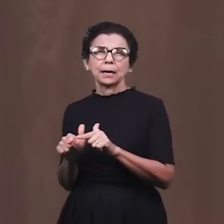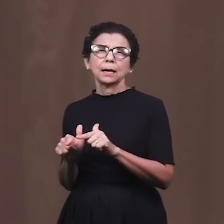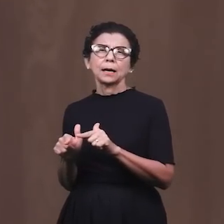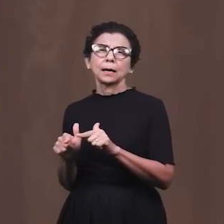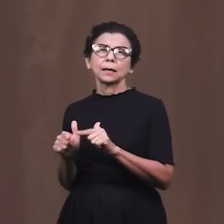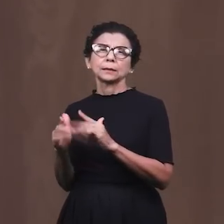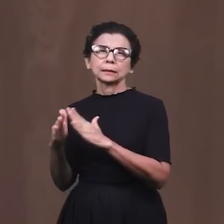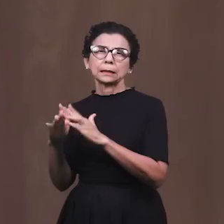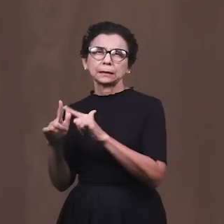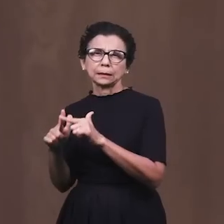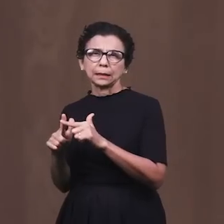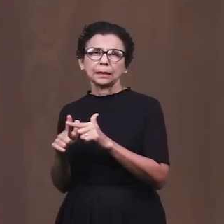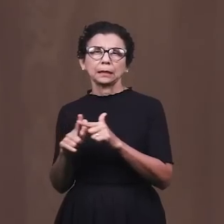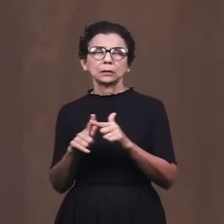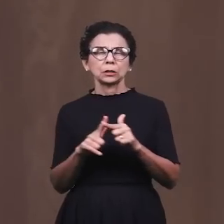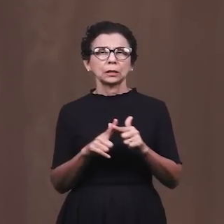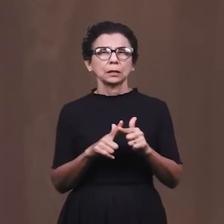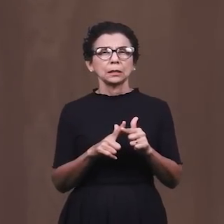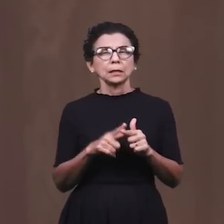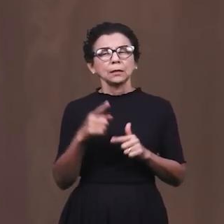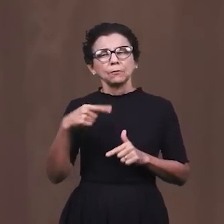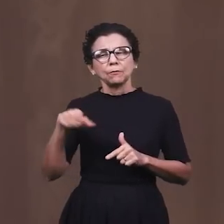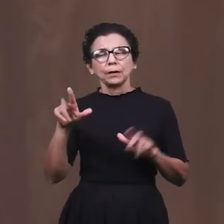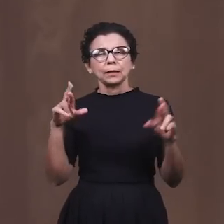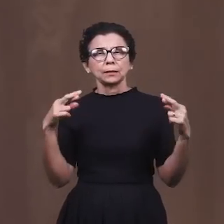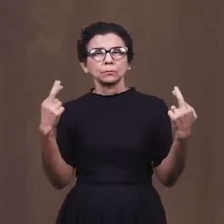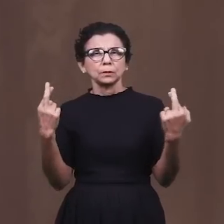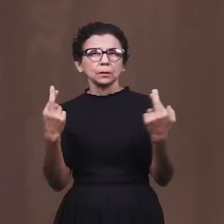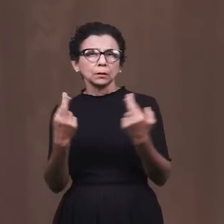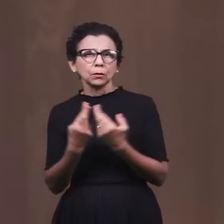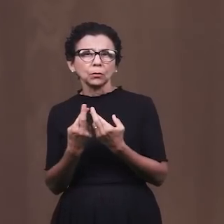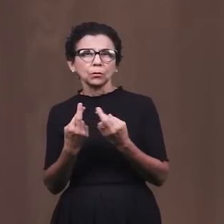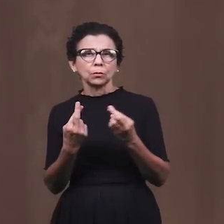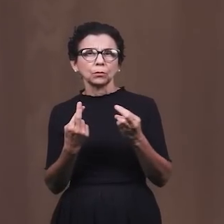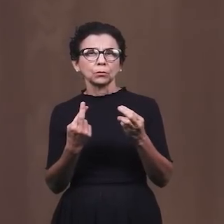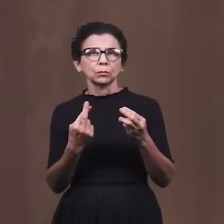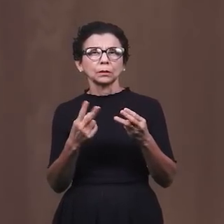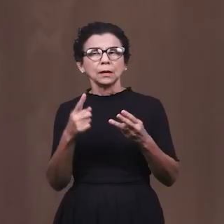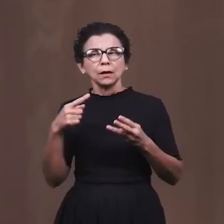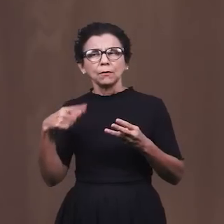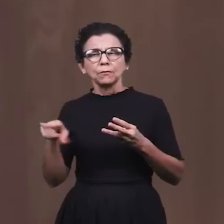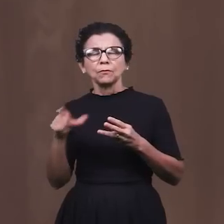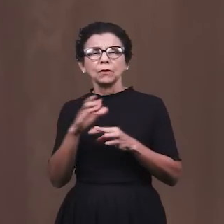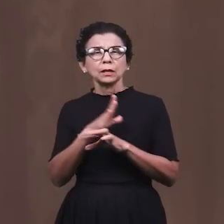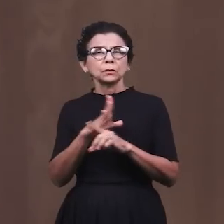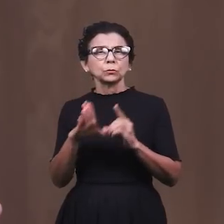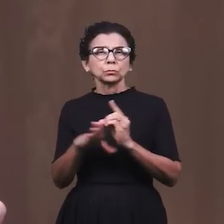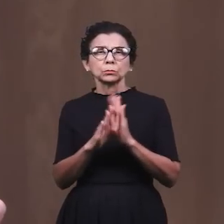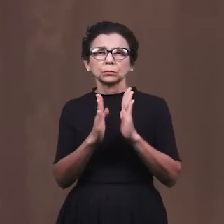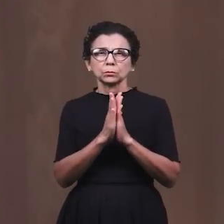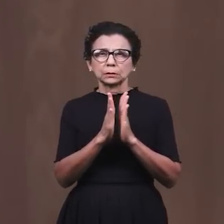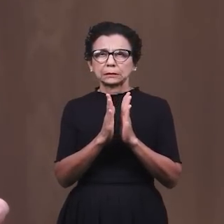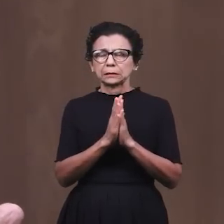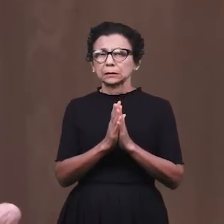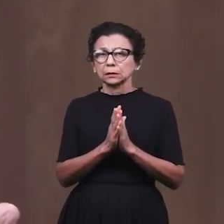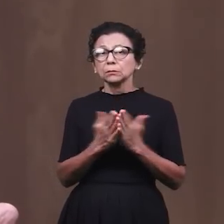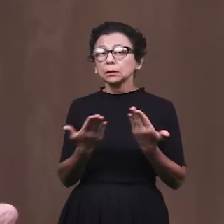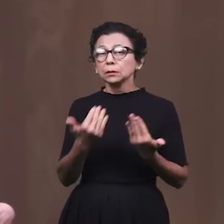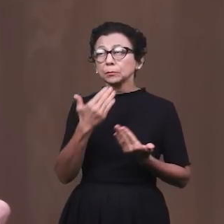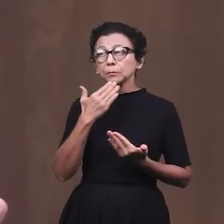igreja, à participação nas reuniões, vigílias. Então, são oportunidades. E buscar. Quando a